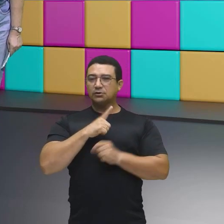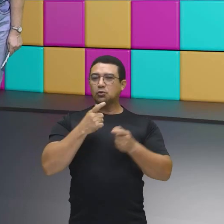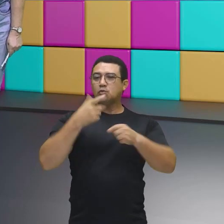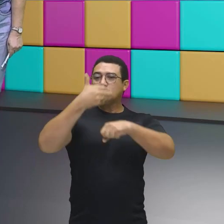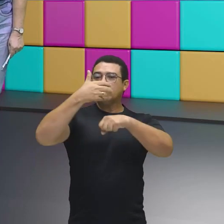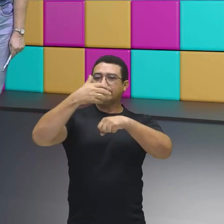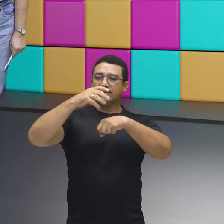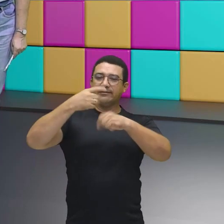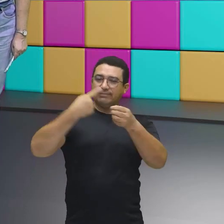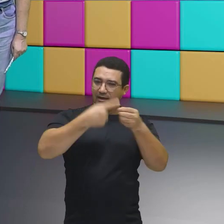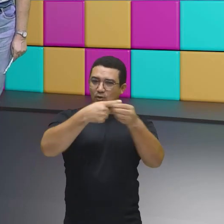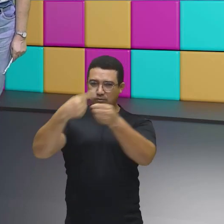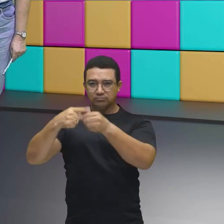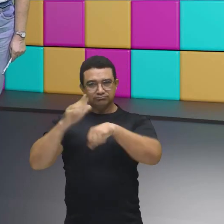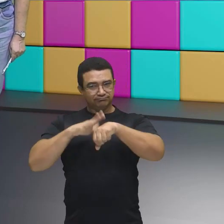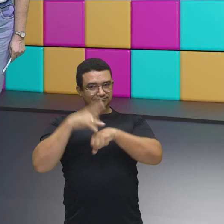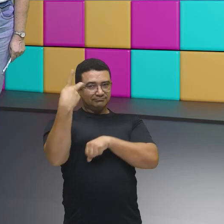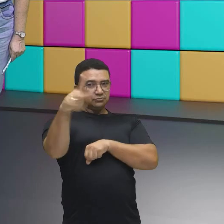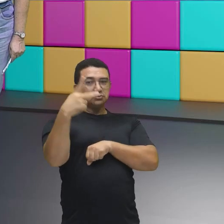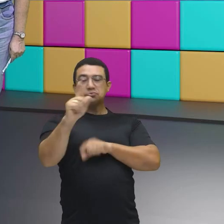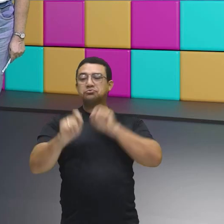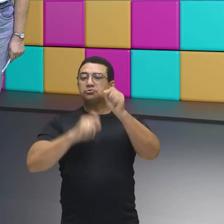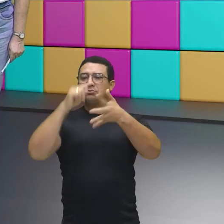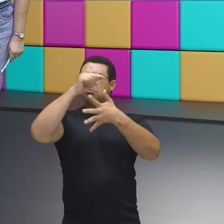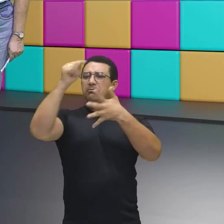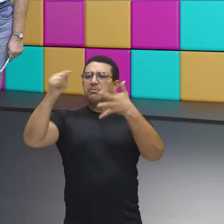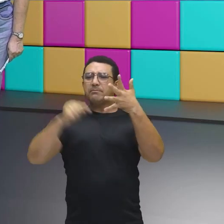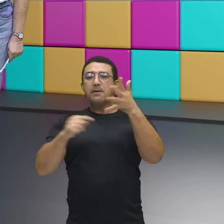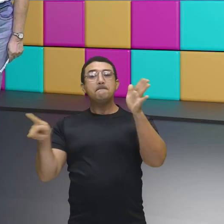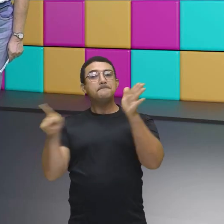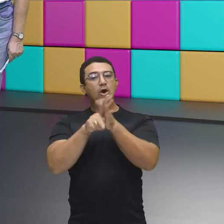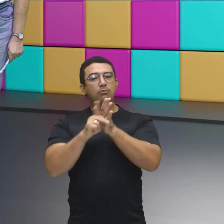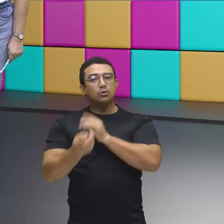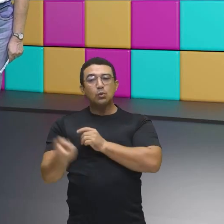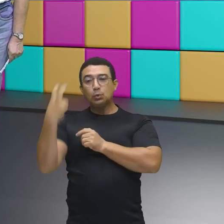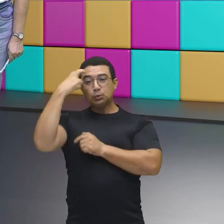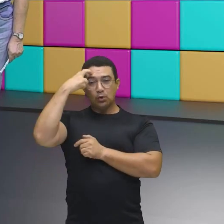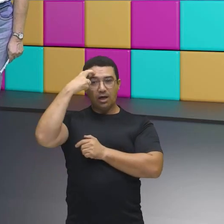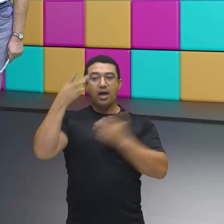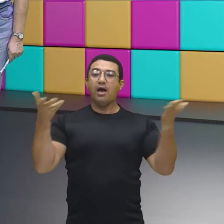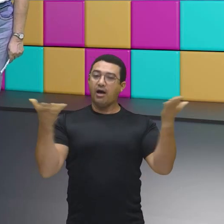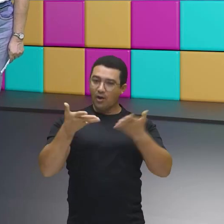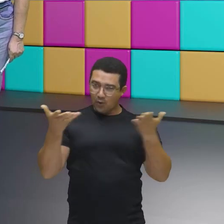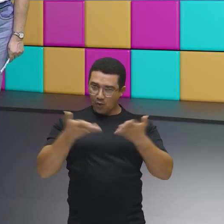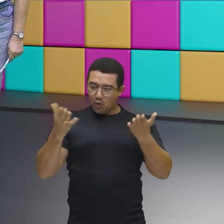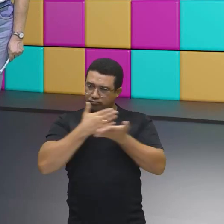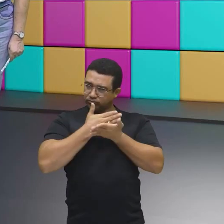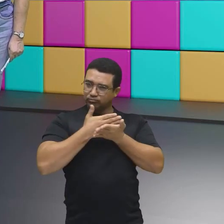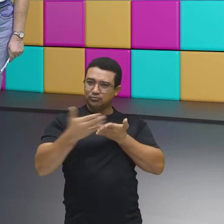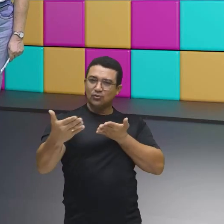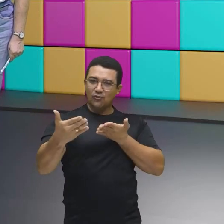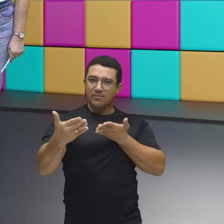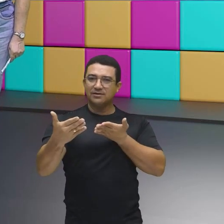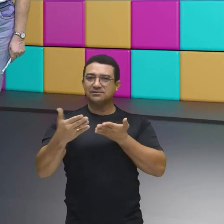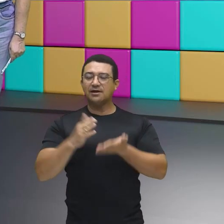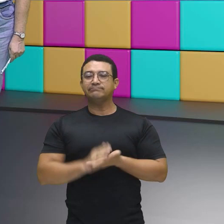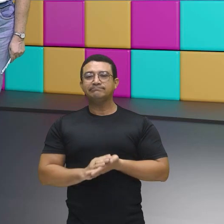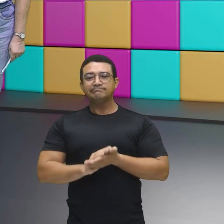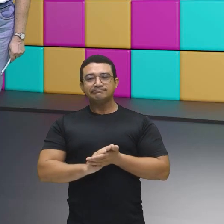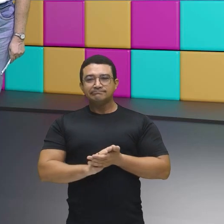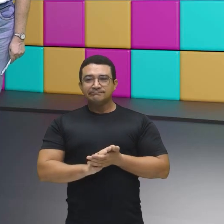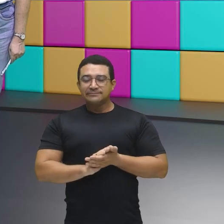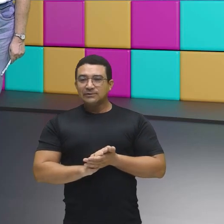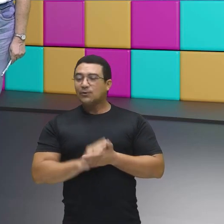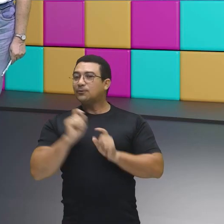vocês de repertório cultural? E hoje nós vamos iniciar, né, com o coração